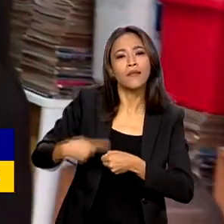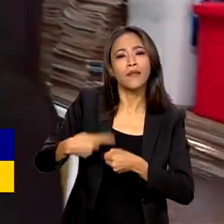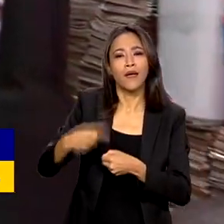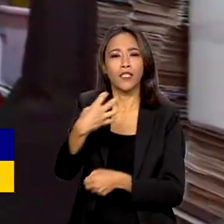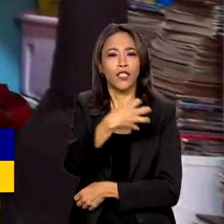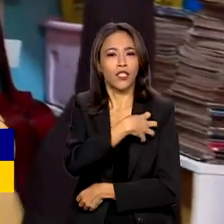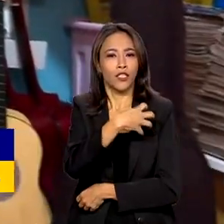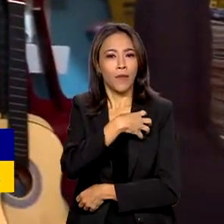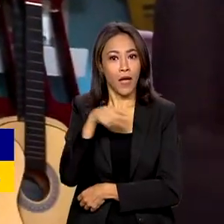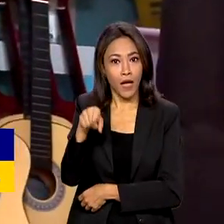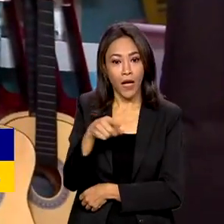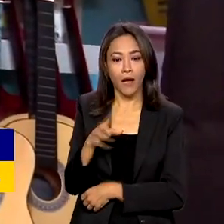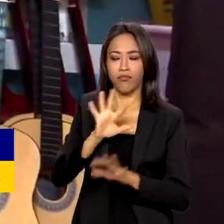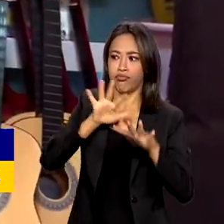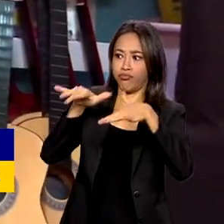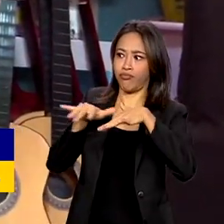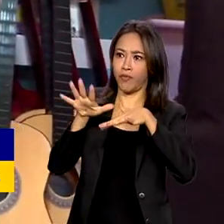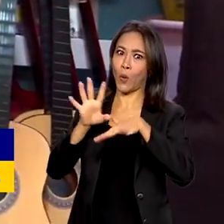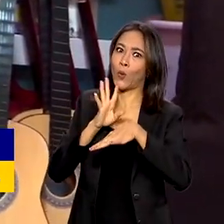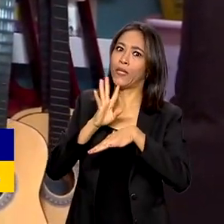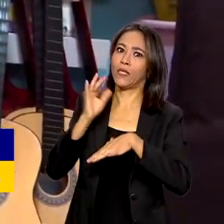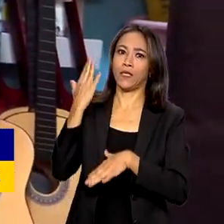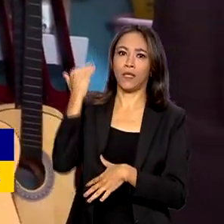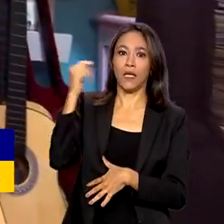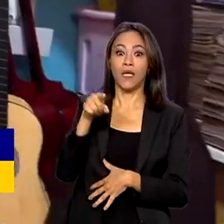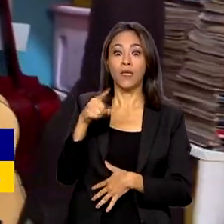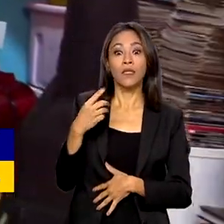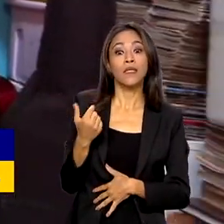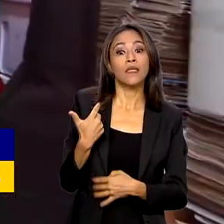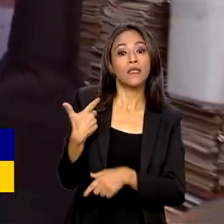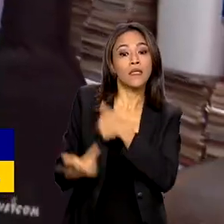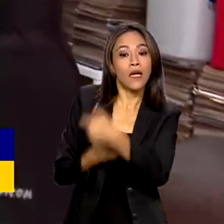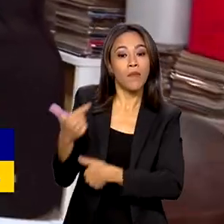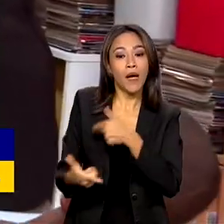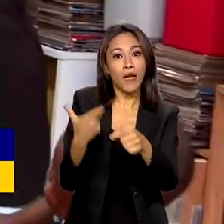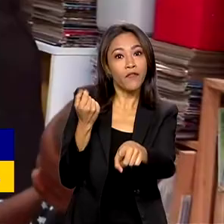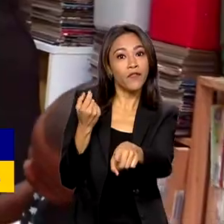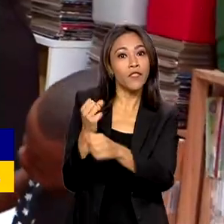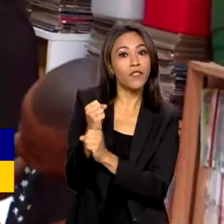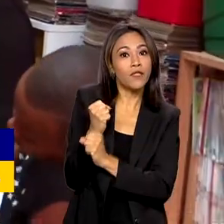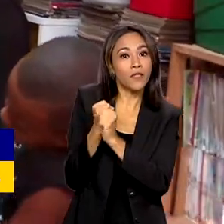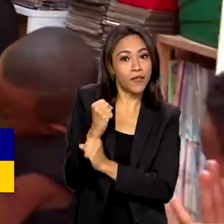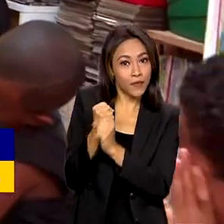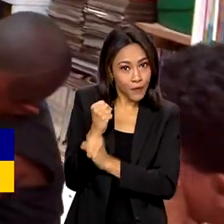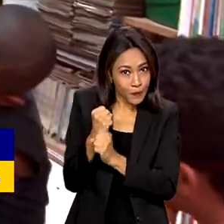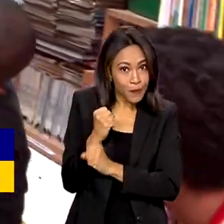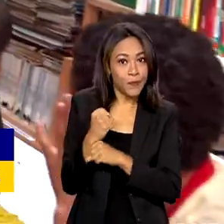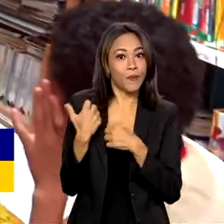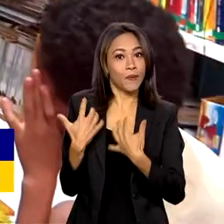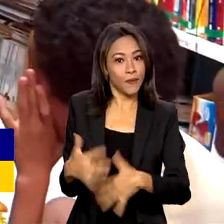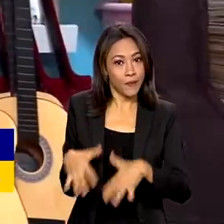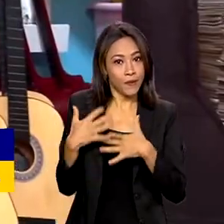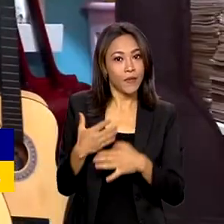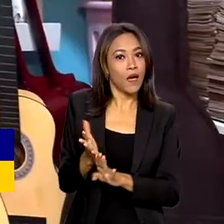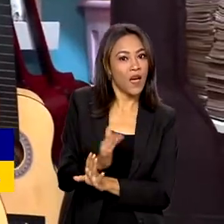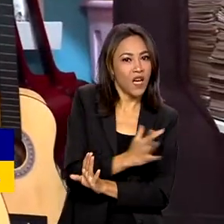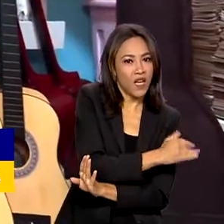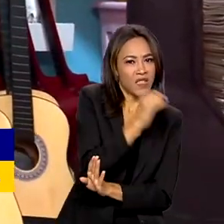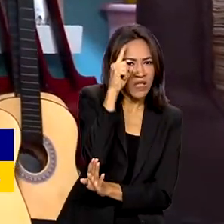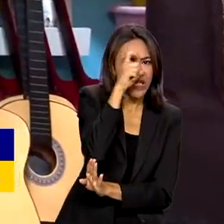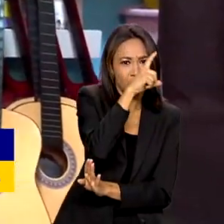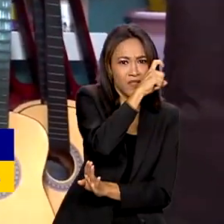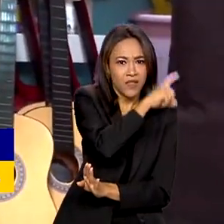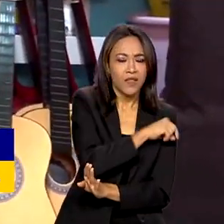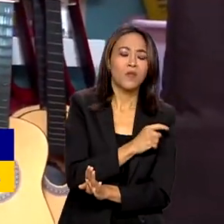Ele, que é conhecido como Carlos Baby, trabalha há quase 20 anos com ações culturais, conta que as coisas ficaram muito